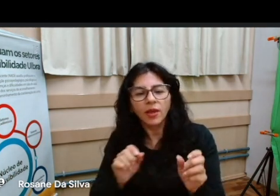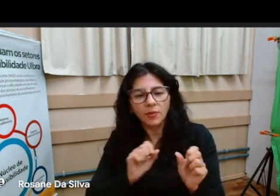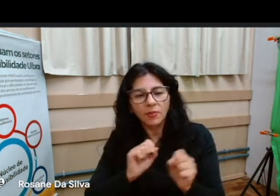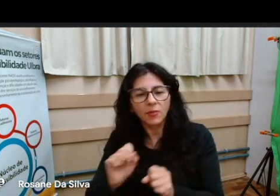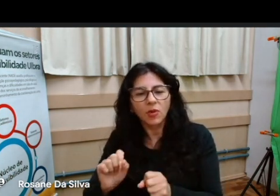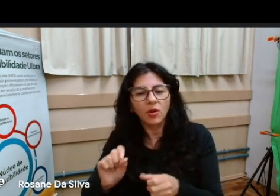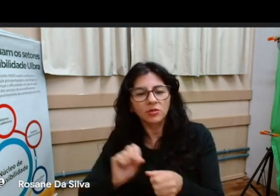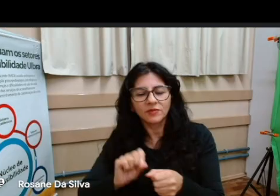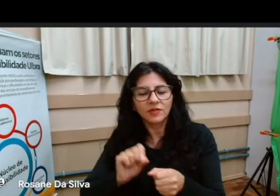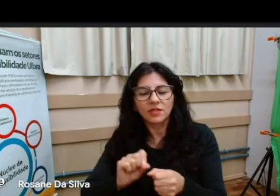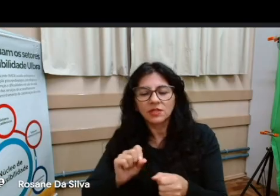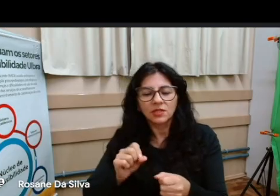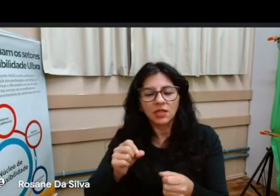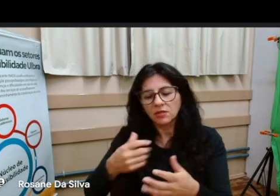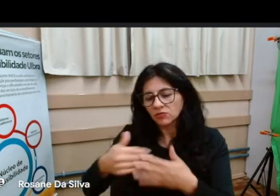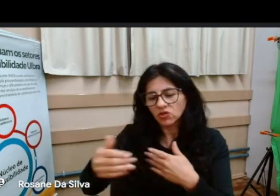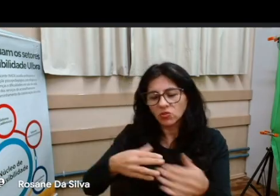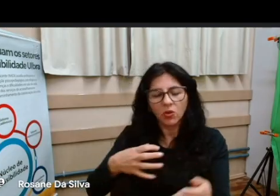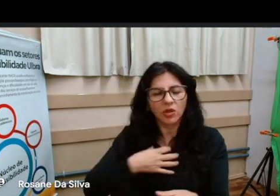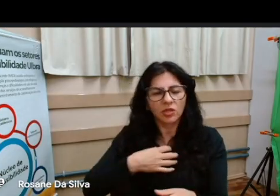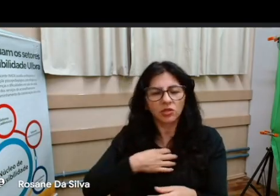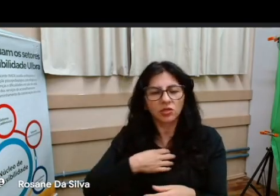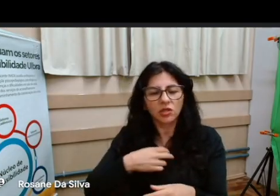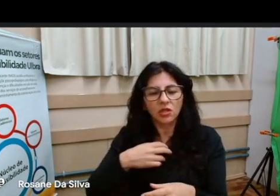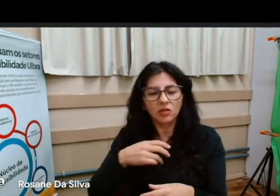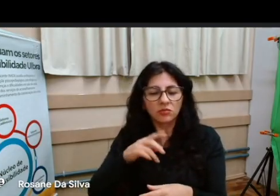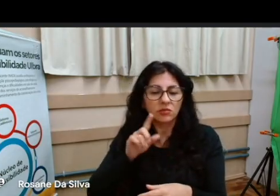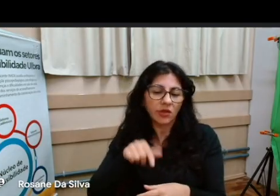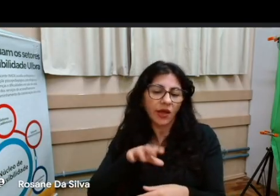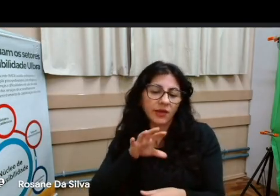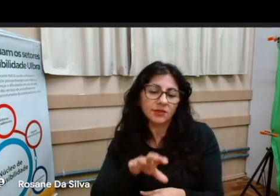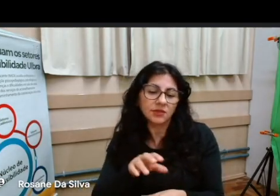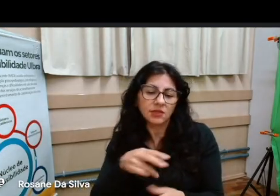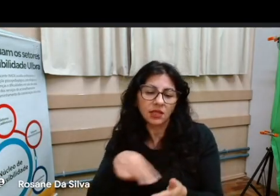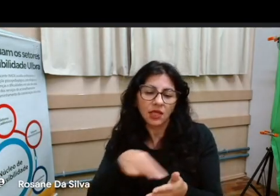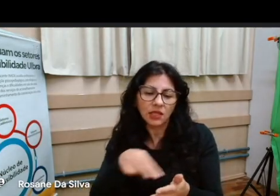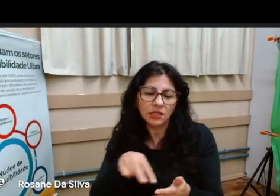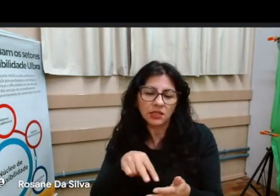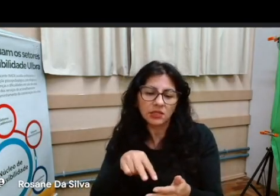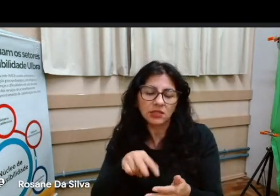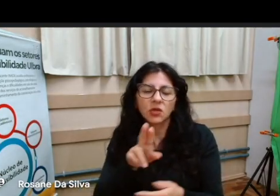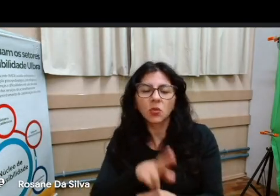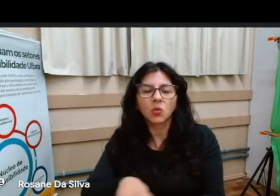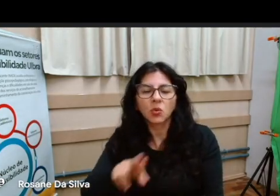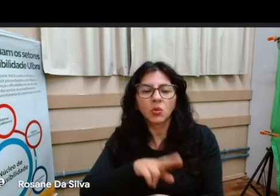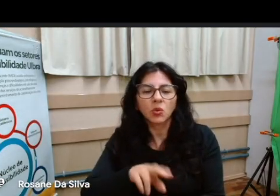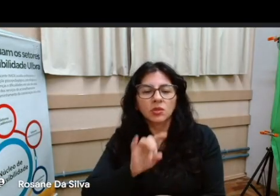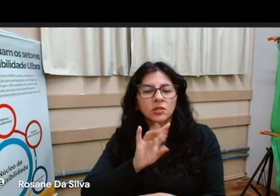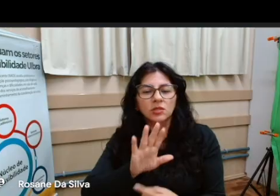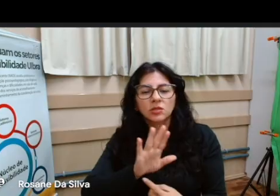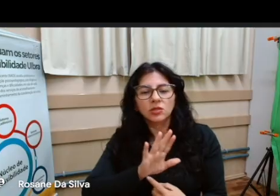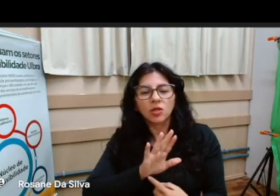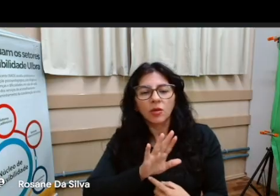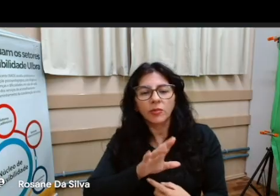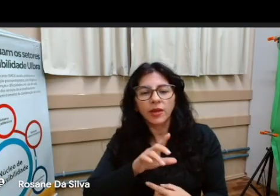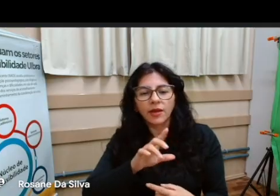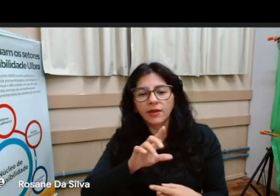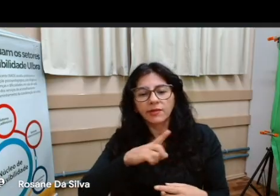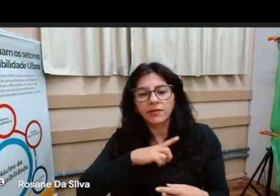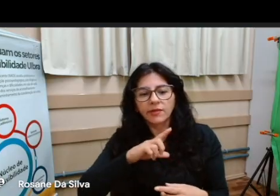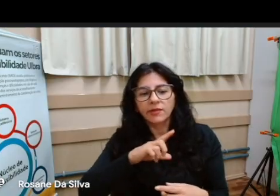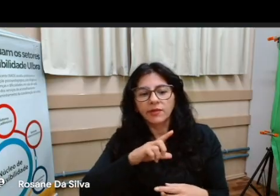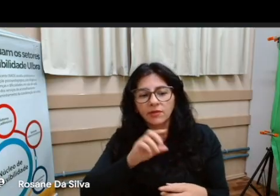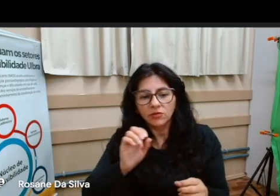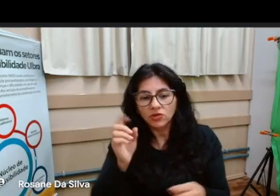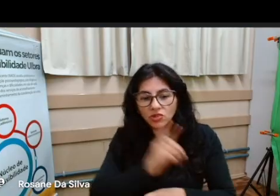né Eh de qualquer jeito e que é para isso que a dança serve né para ilustrar datas festivas na